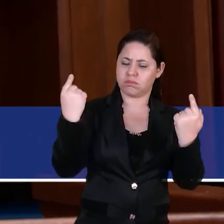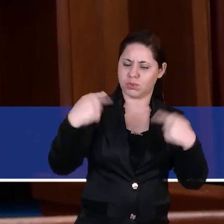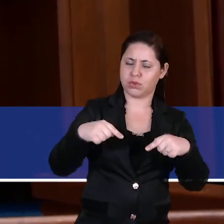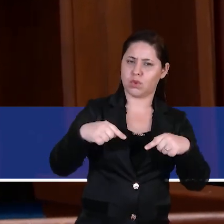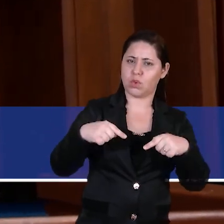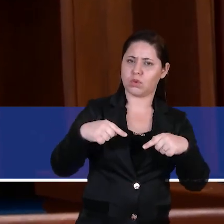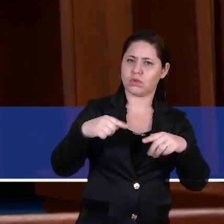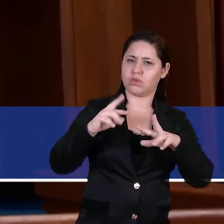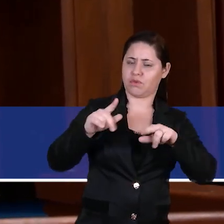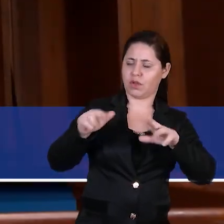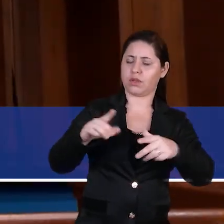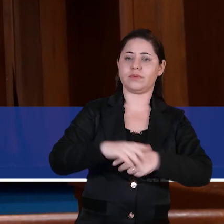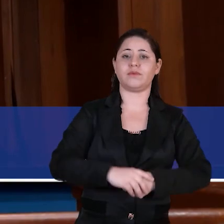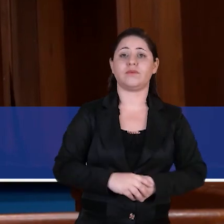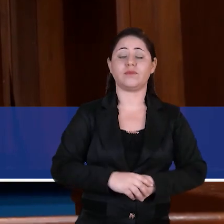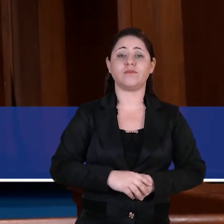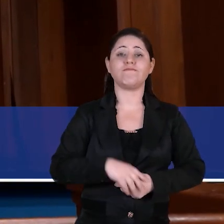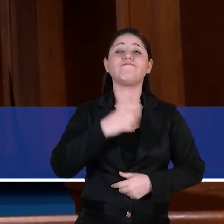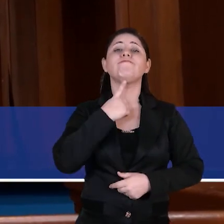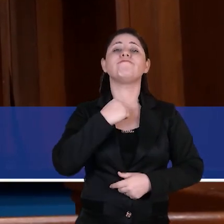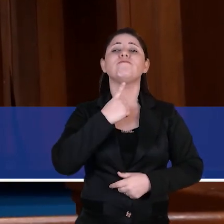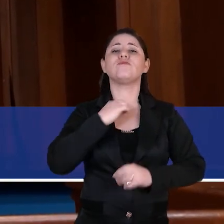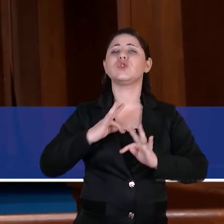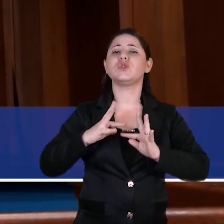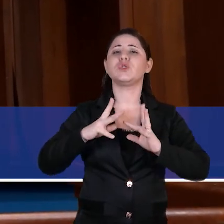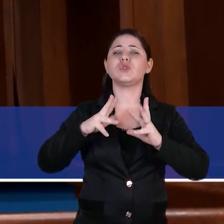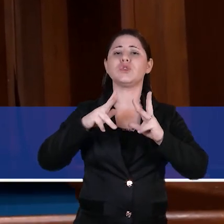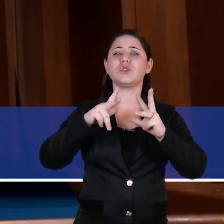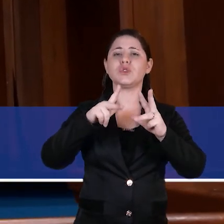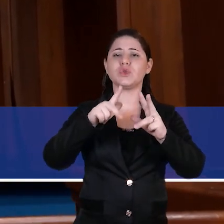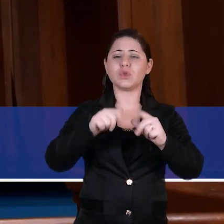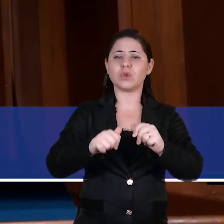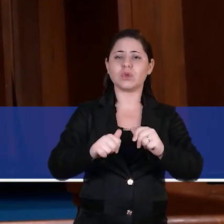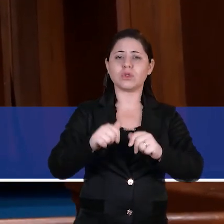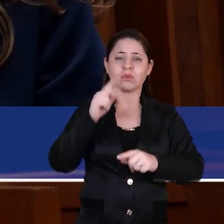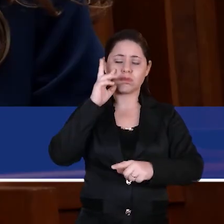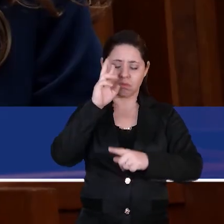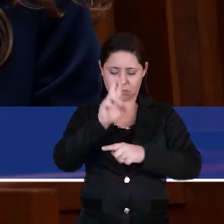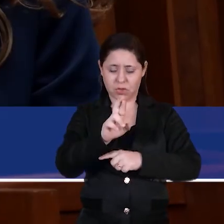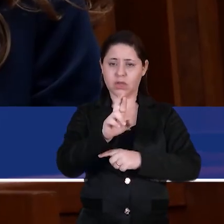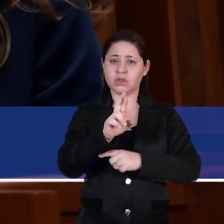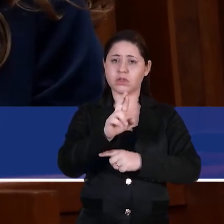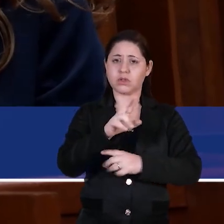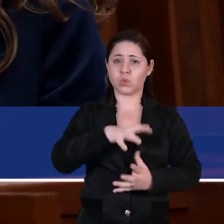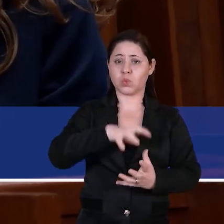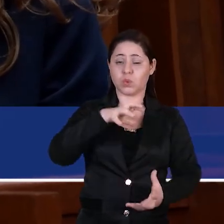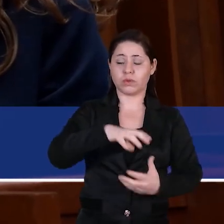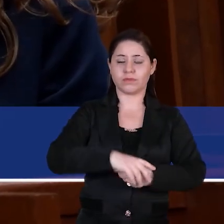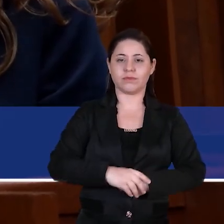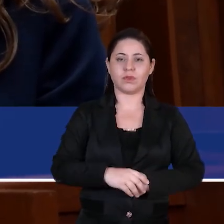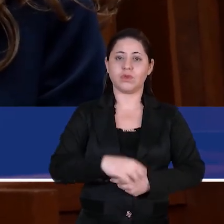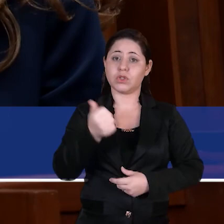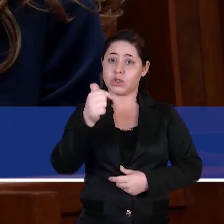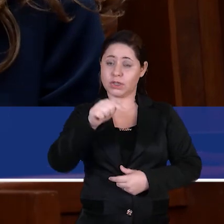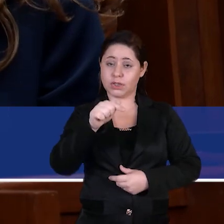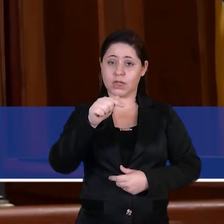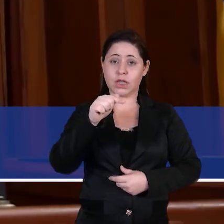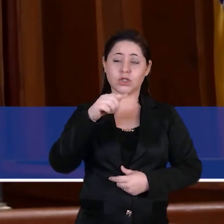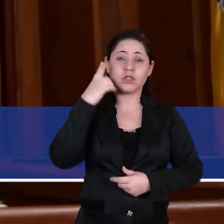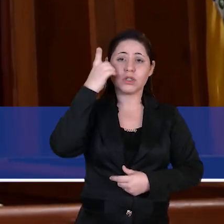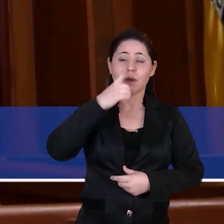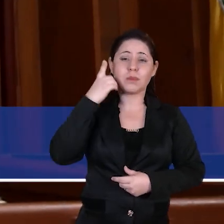contra a desigualdade. Eu também desejo que todos respeitem os mais velhos. Cada um dos 17 parlamentares